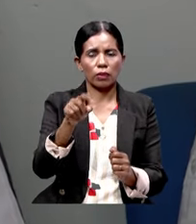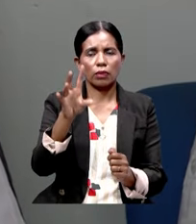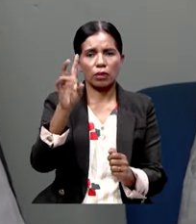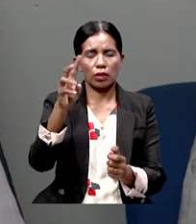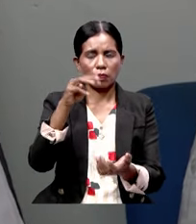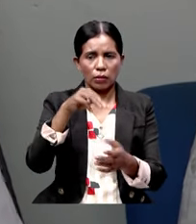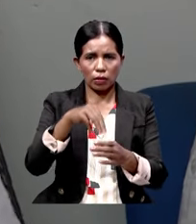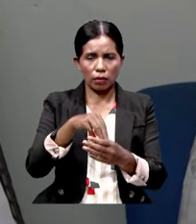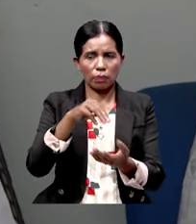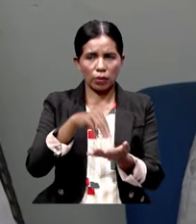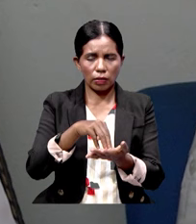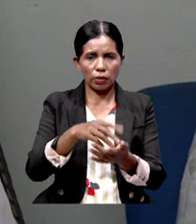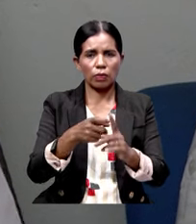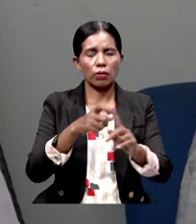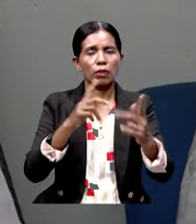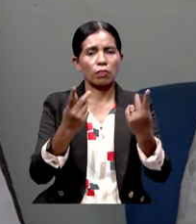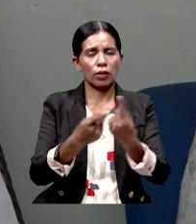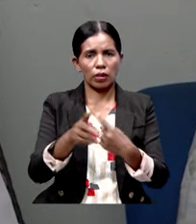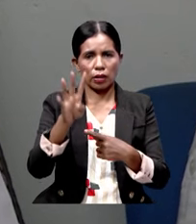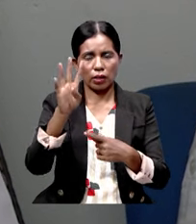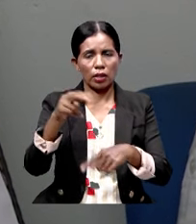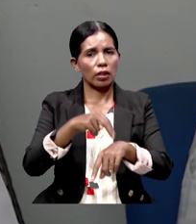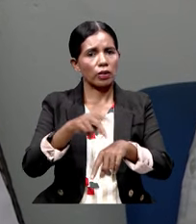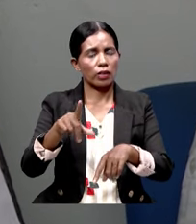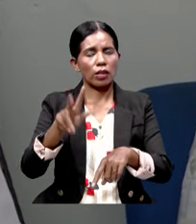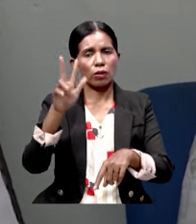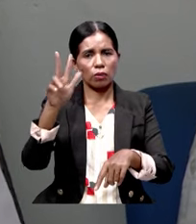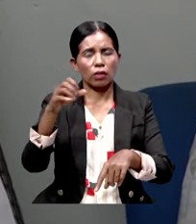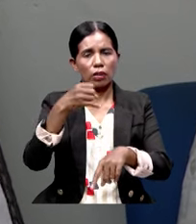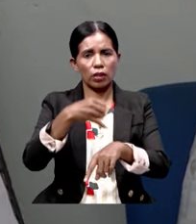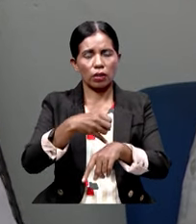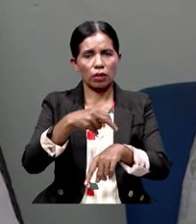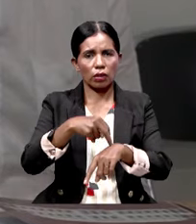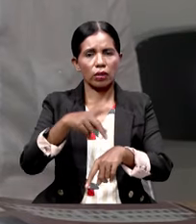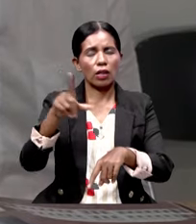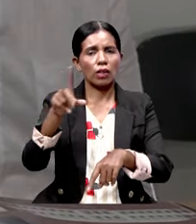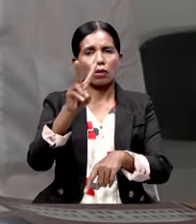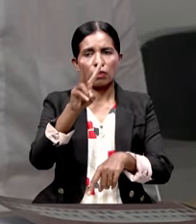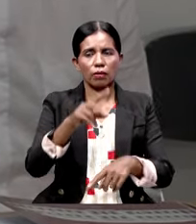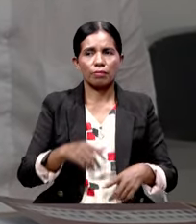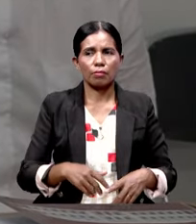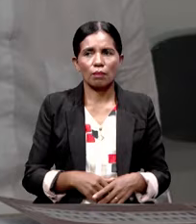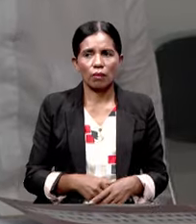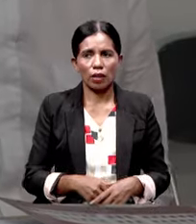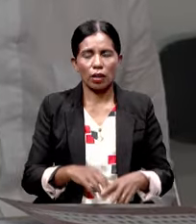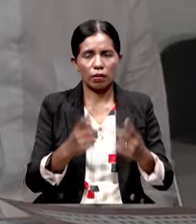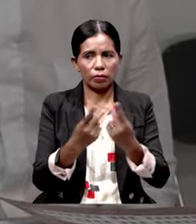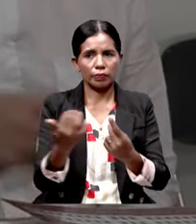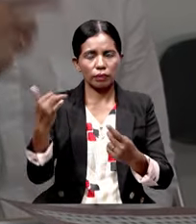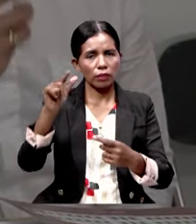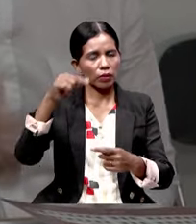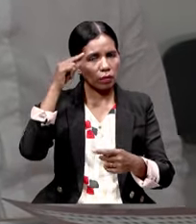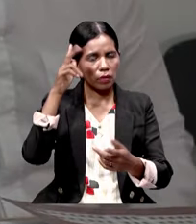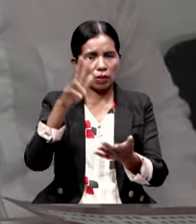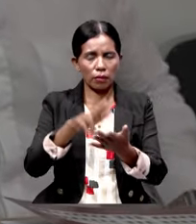a empresa investidora Hatne, Nacional Rua, no FDR Rua. Empresa Sira, nebema governo